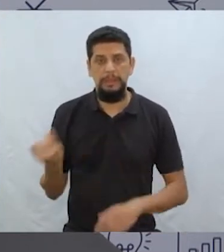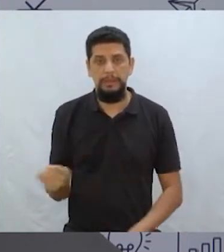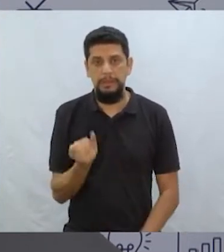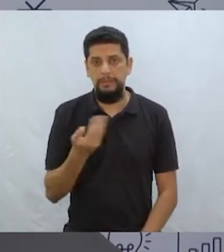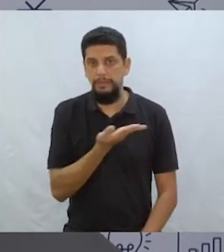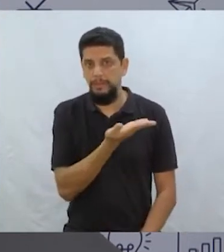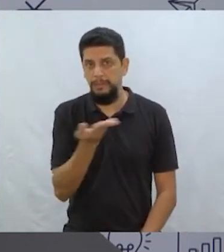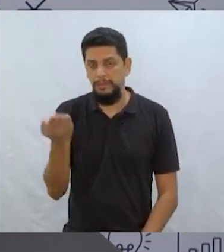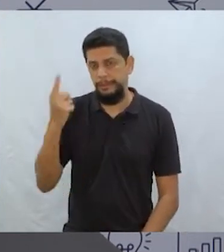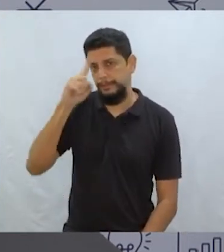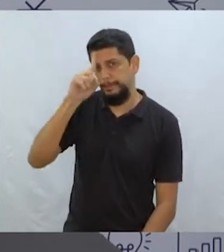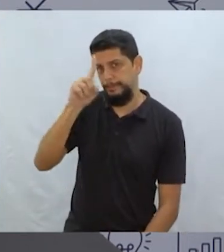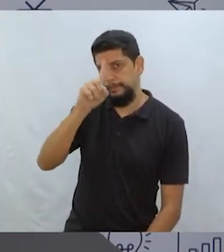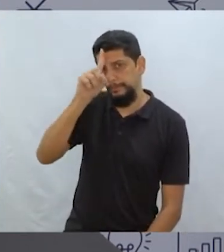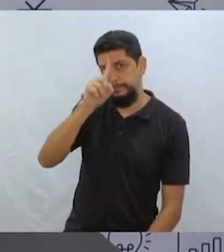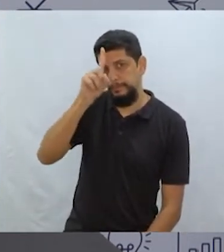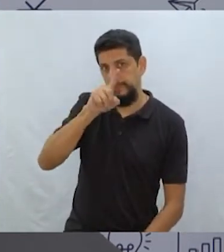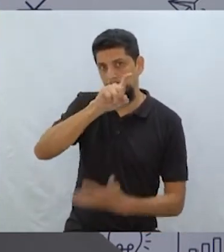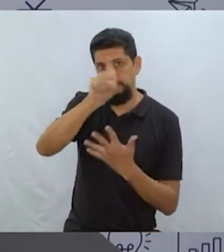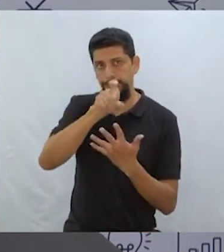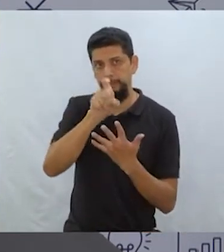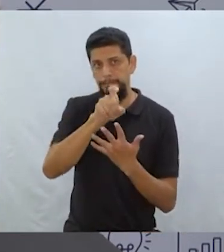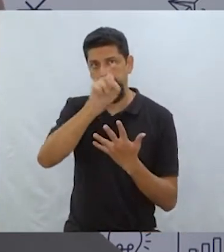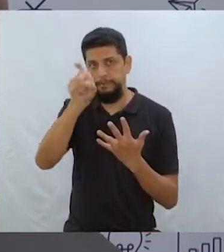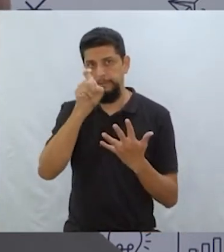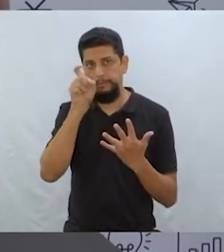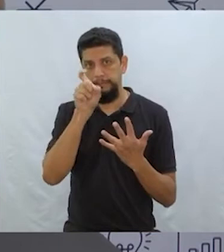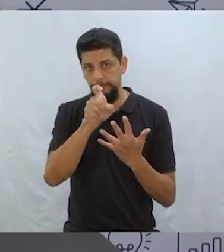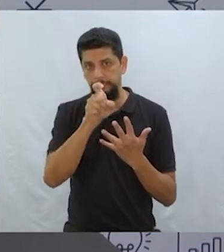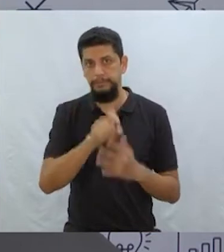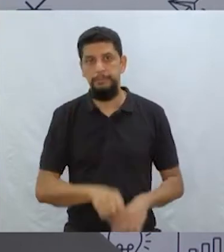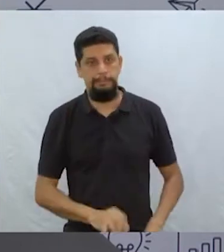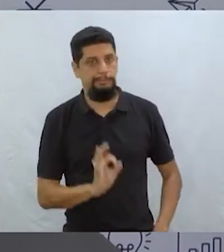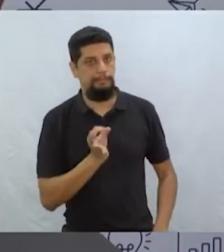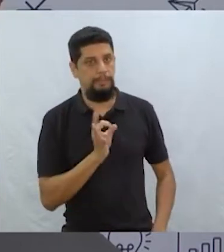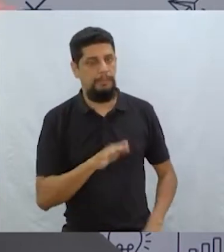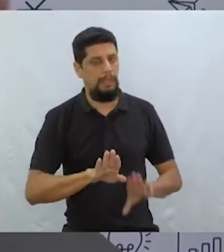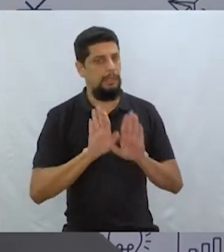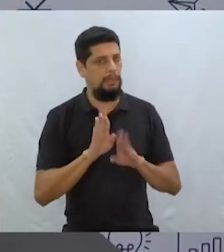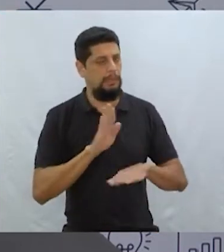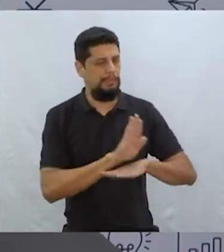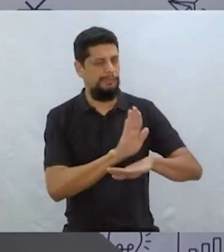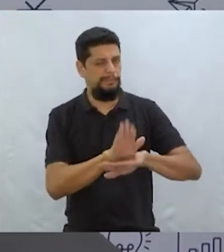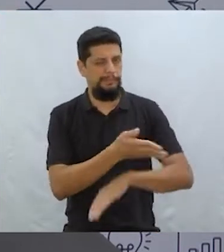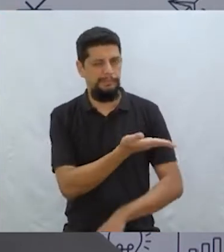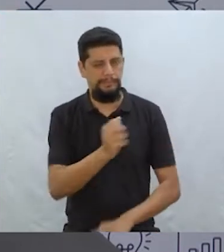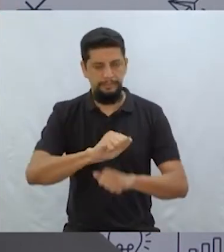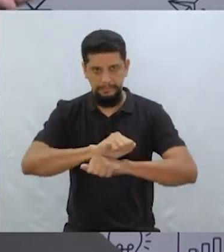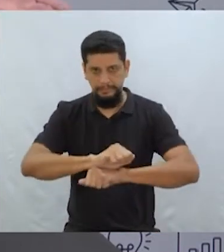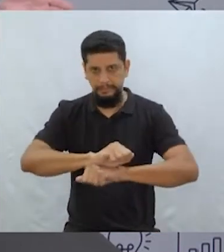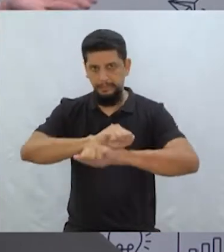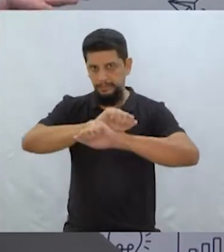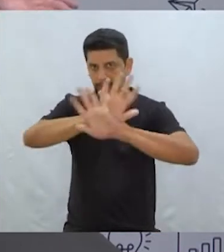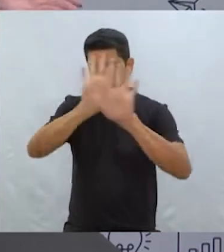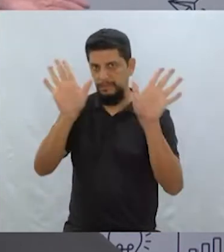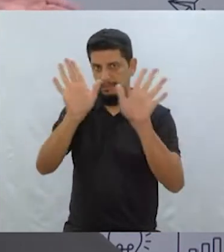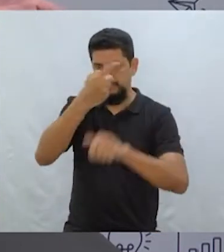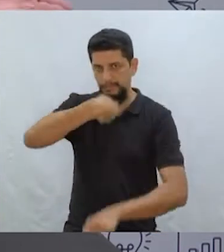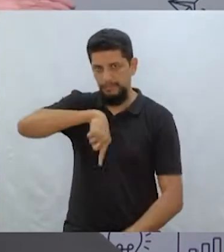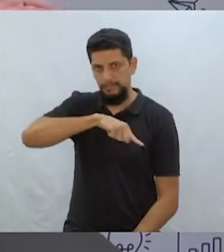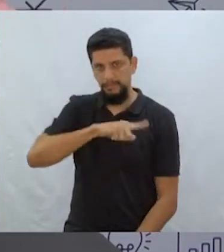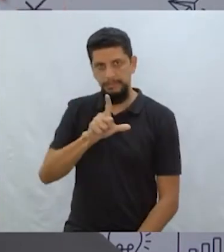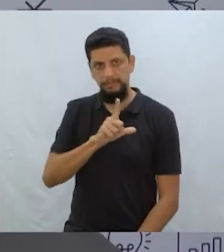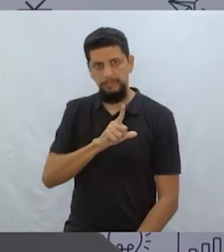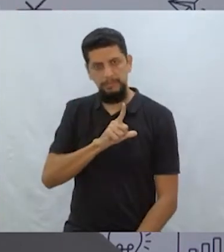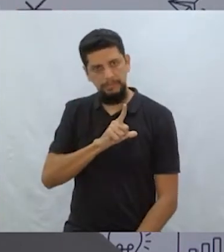o importante é que você já vá criando na sua mente uma região mas eu vou ajudá-los claro que nós